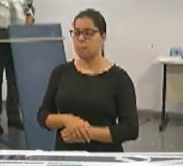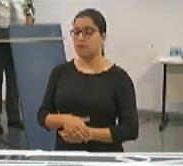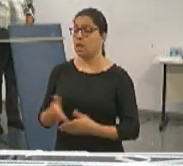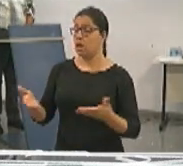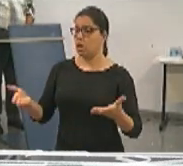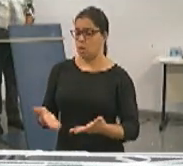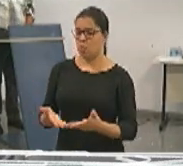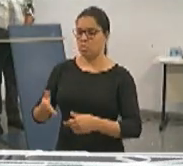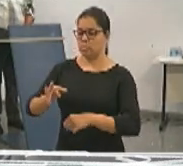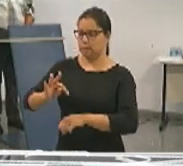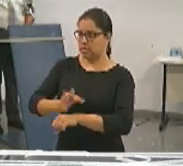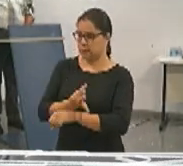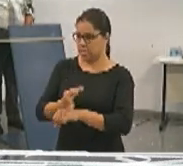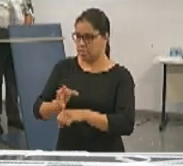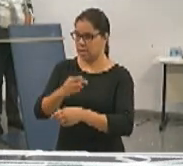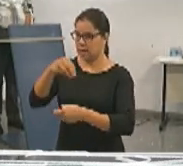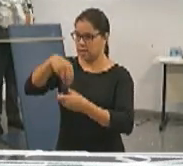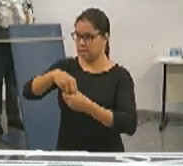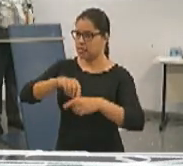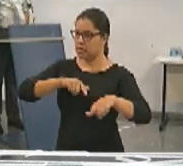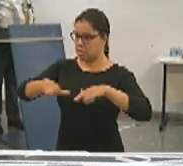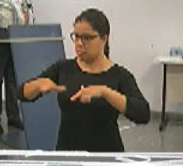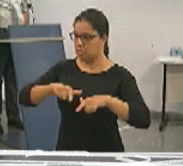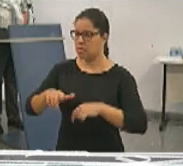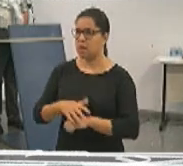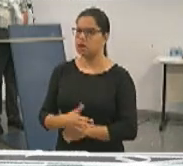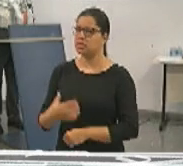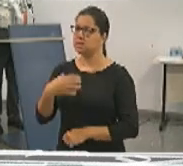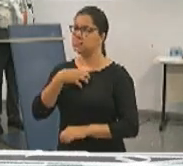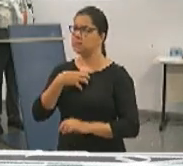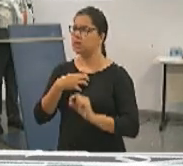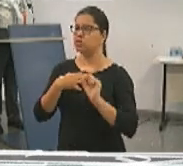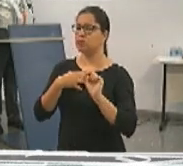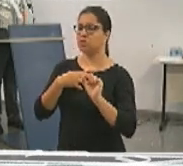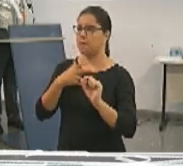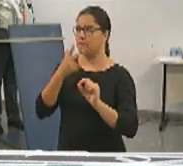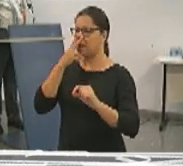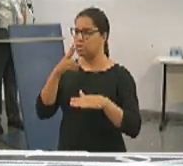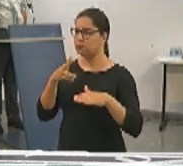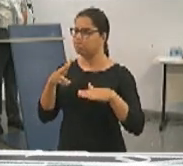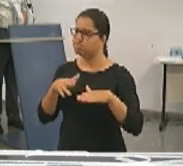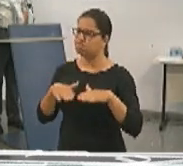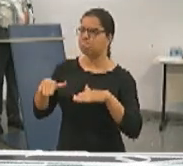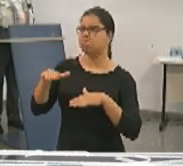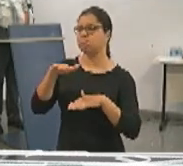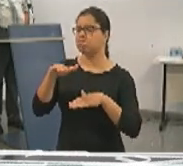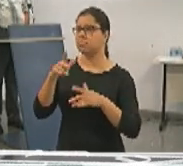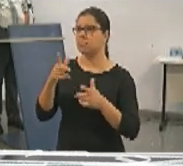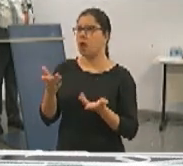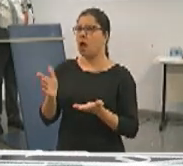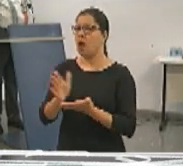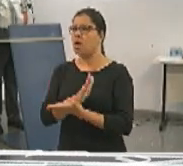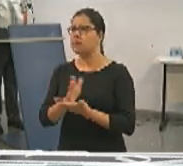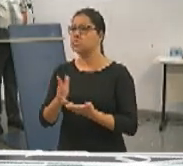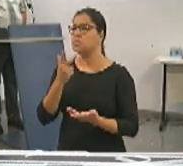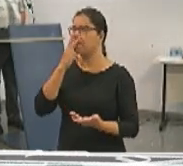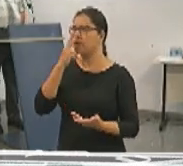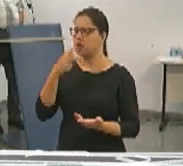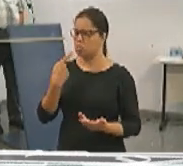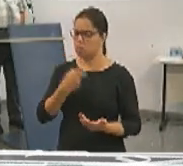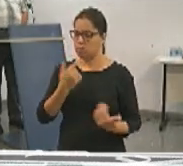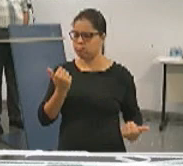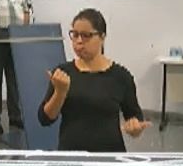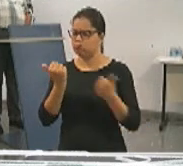servidores técnicos administrativos aqui do AGOL se sentem preteridos em relação aos outros técnicos administrativos. E ao mesmo tempo estamos sendo substituídos